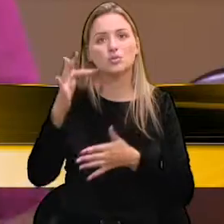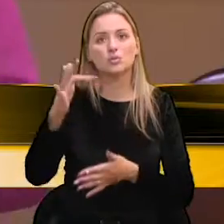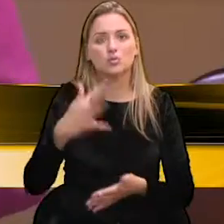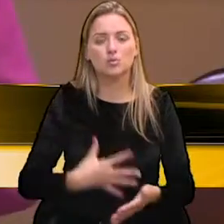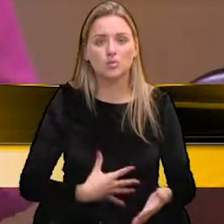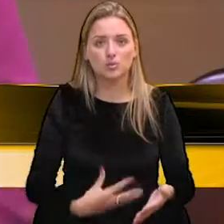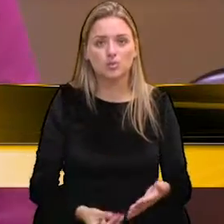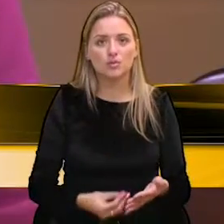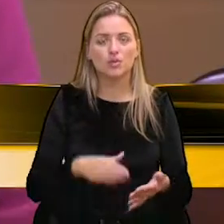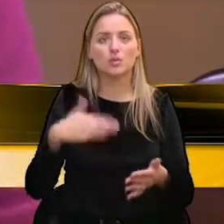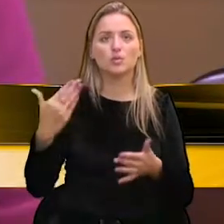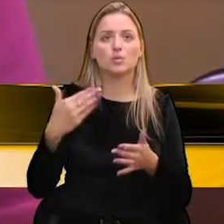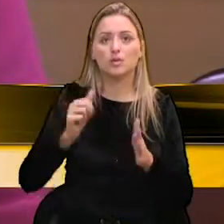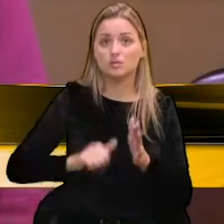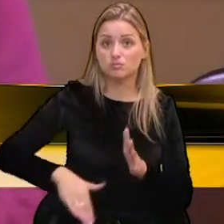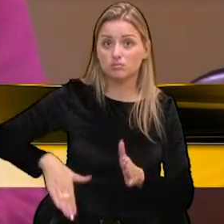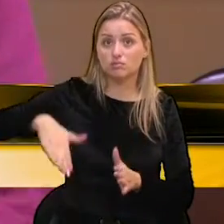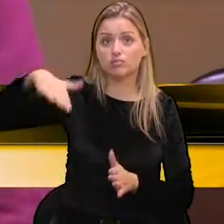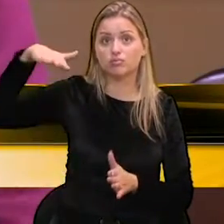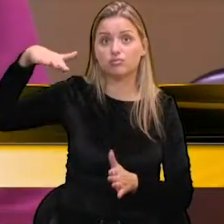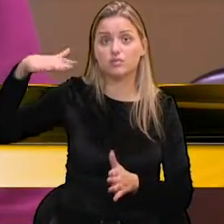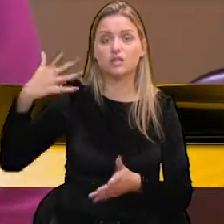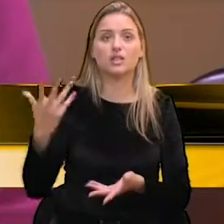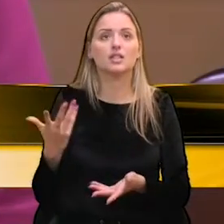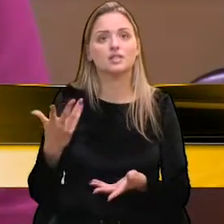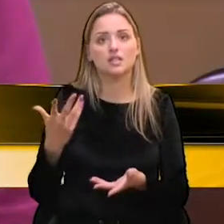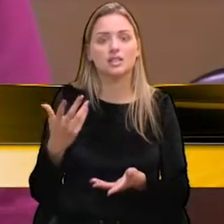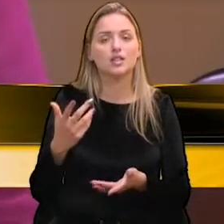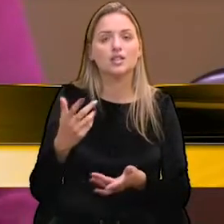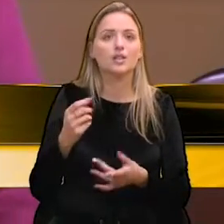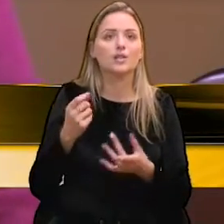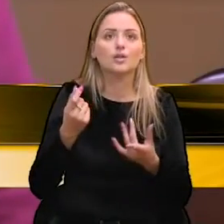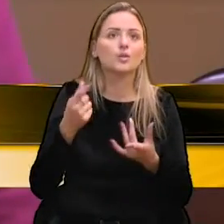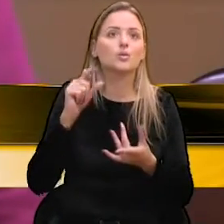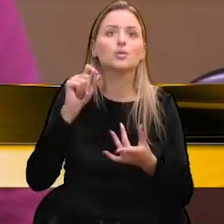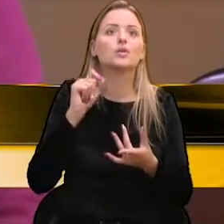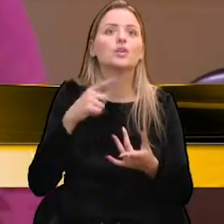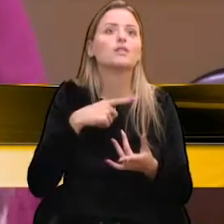criança, quando vem ao mundo e cresce, qual é a garantia que ela tem